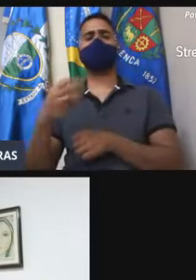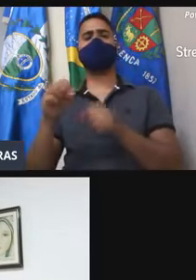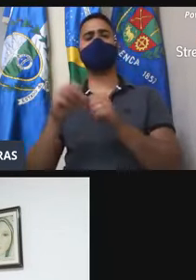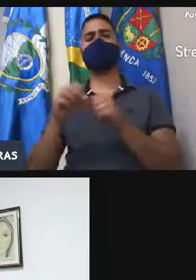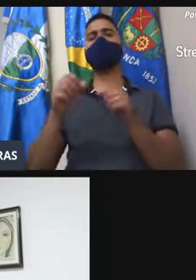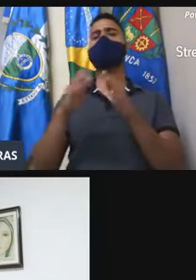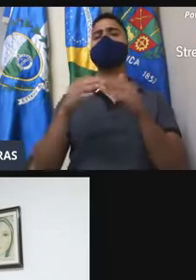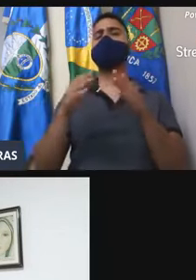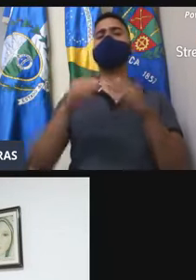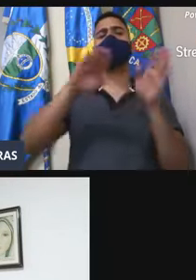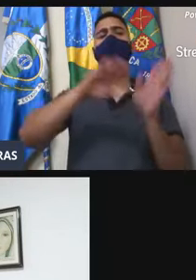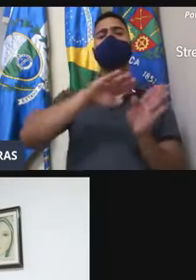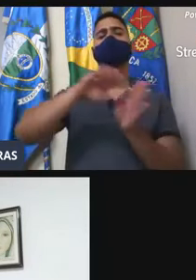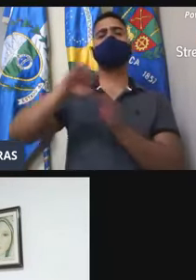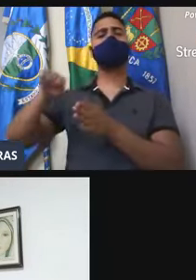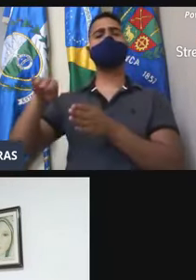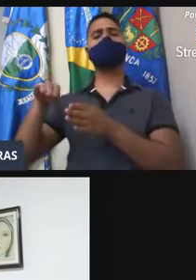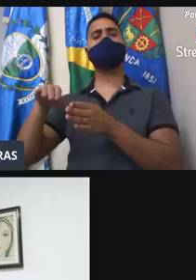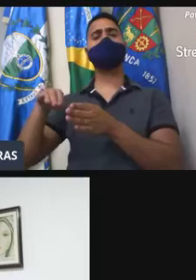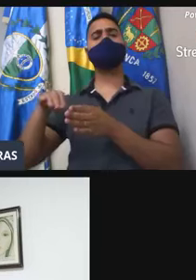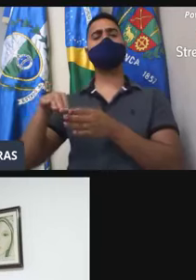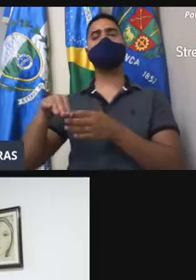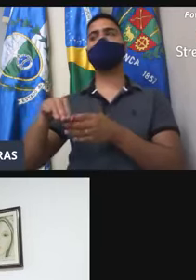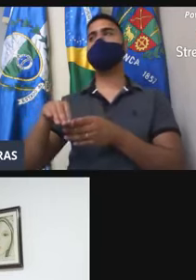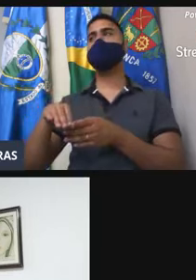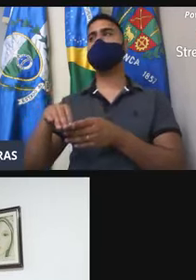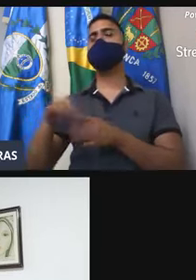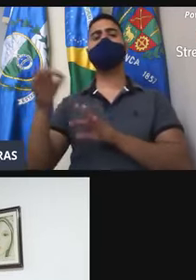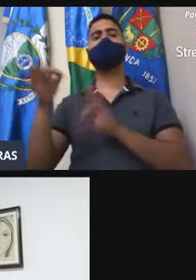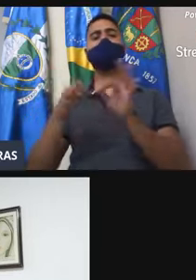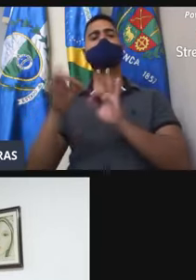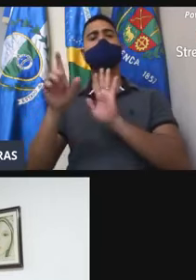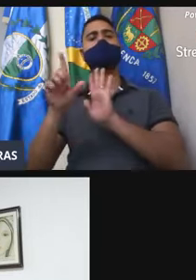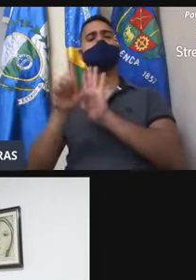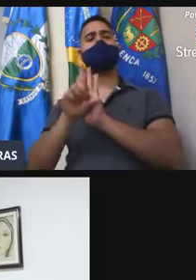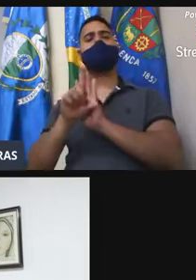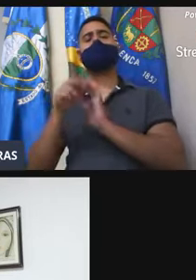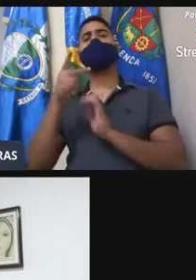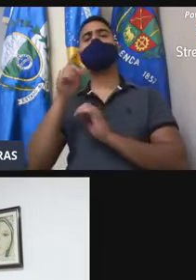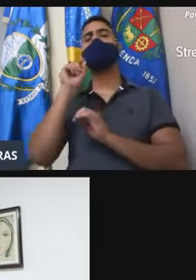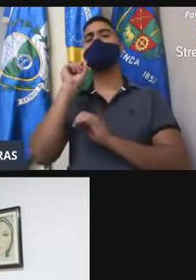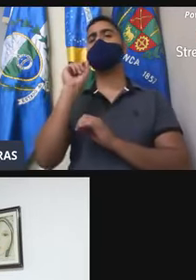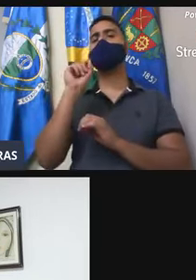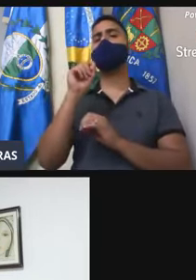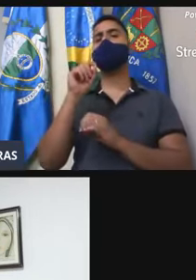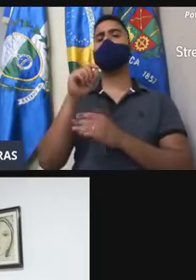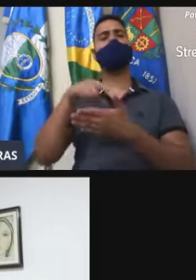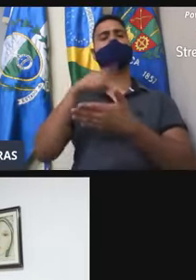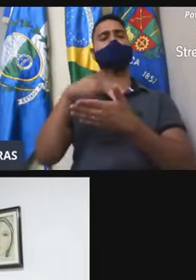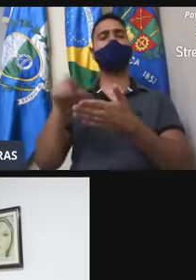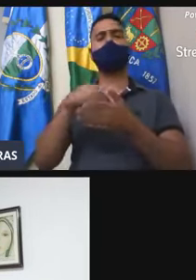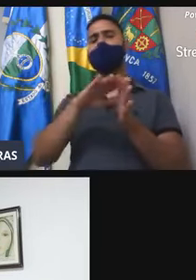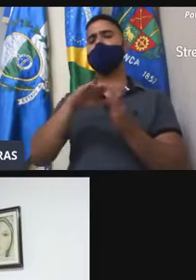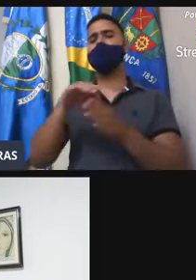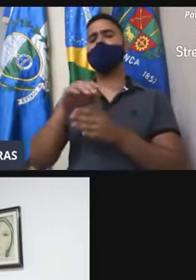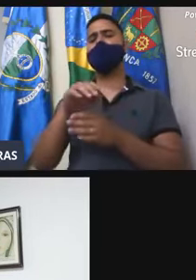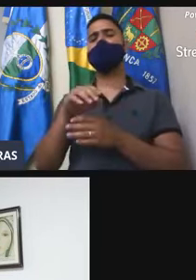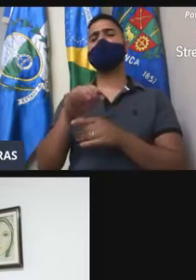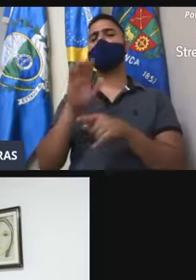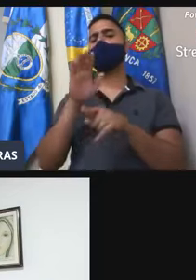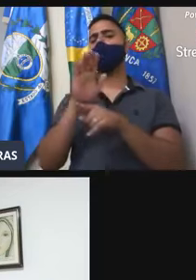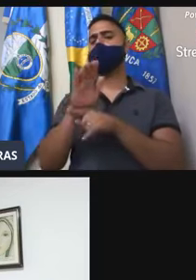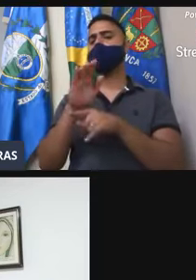solicitar a retirada da proposição de minha autoria, o qual o projeto de lei que dispõe sobre a suspensão do recolhimento das